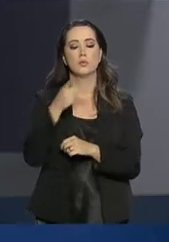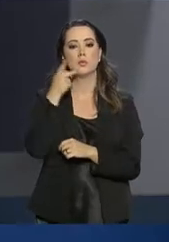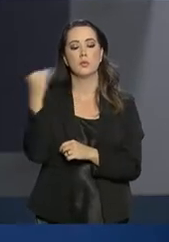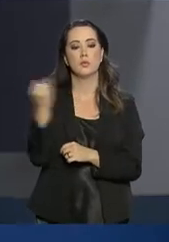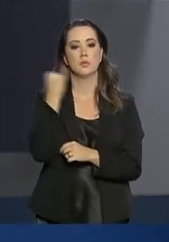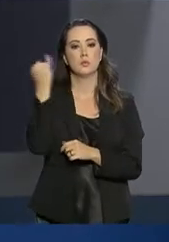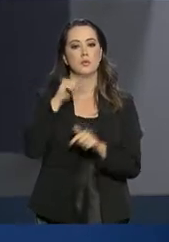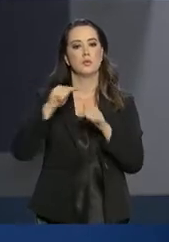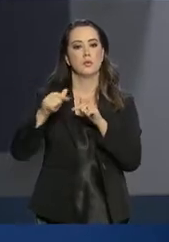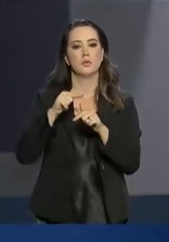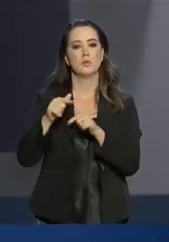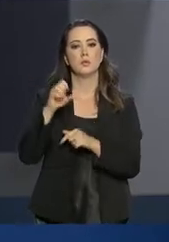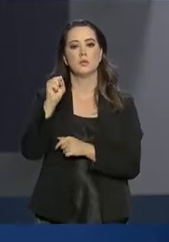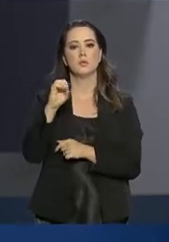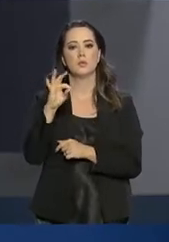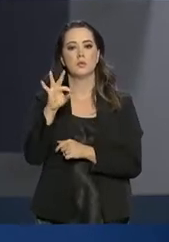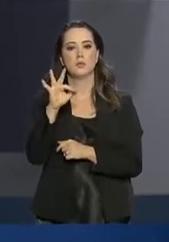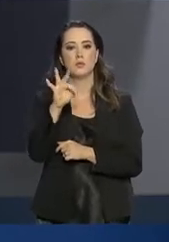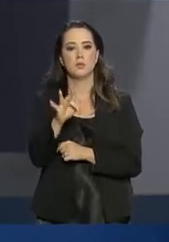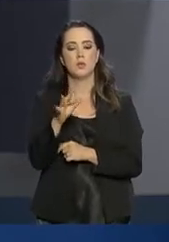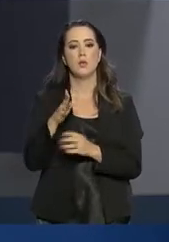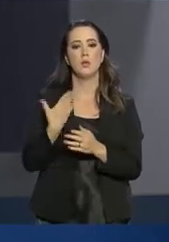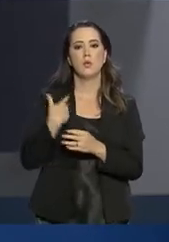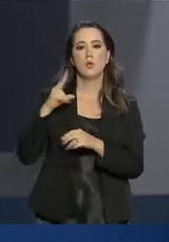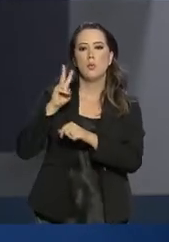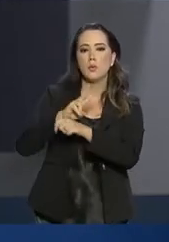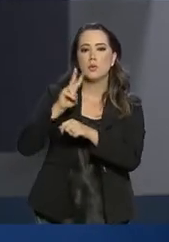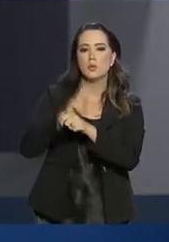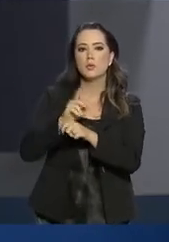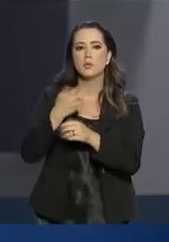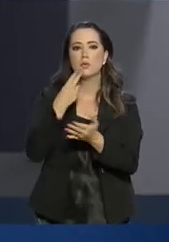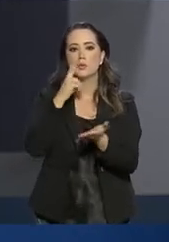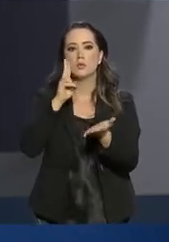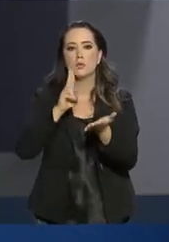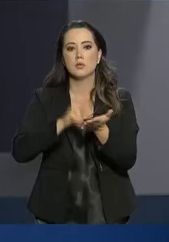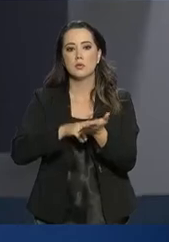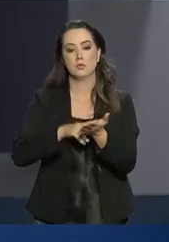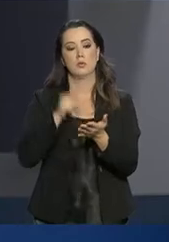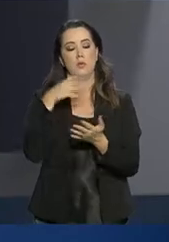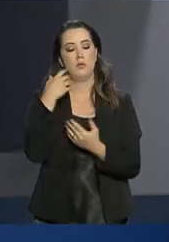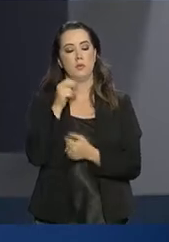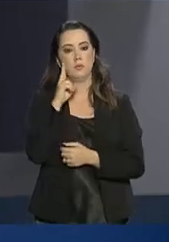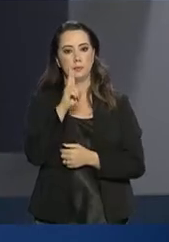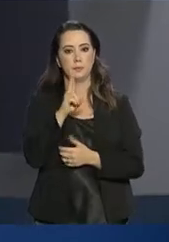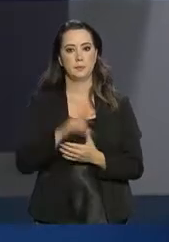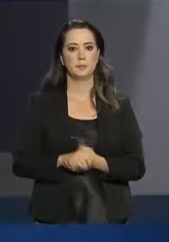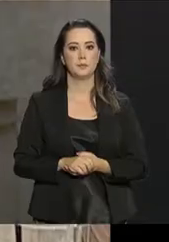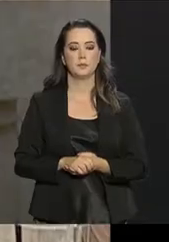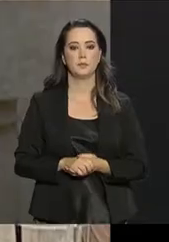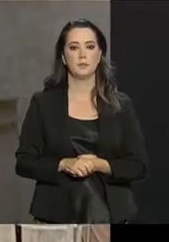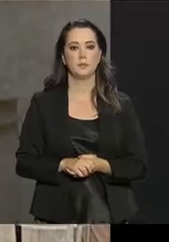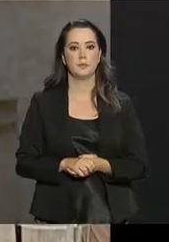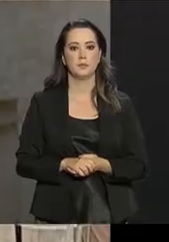o papel do supremo tribunal federal como guardião da carta magna vamos ouvir